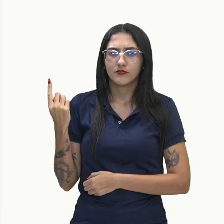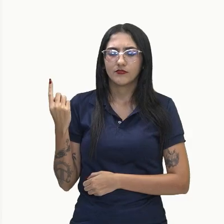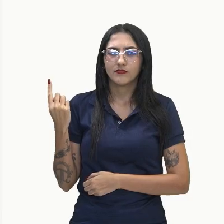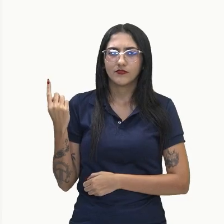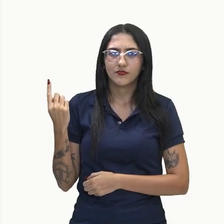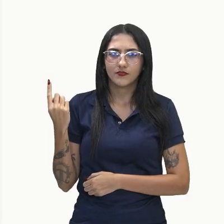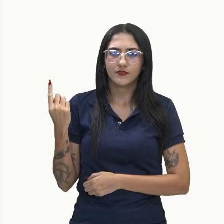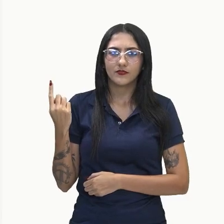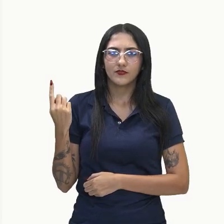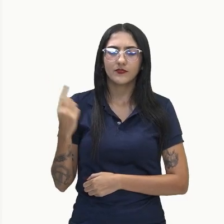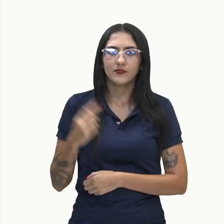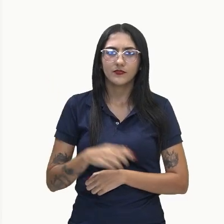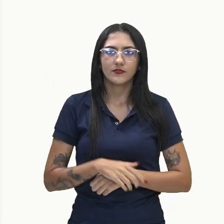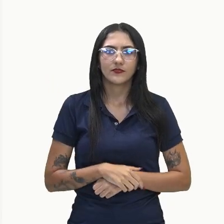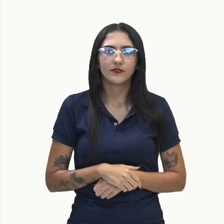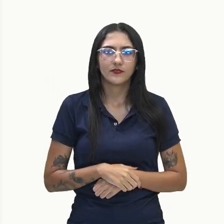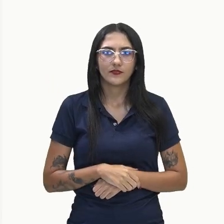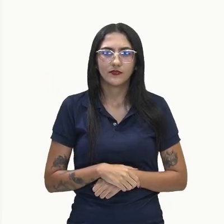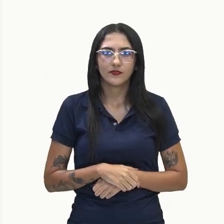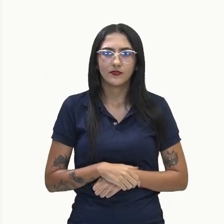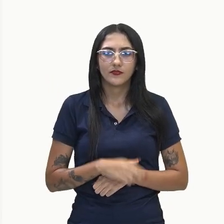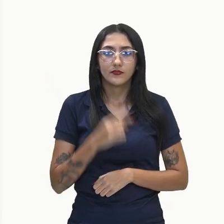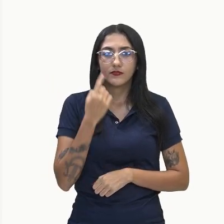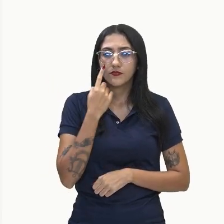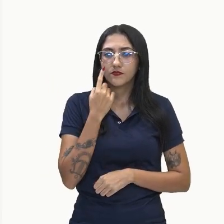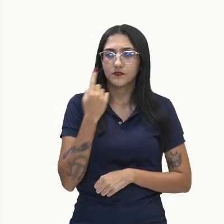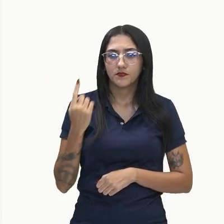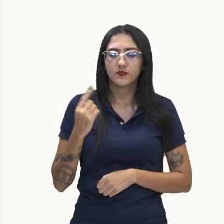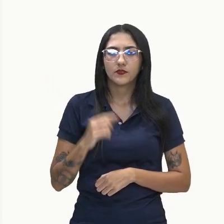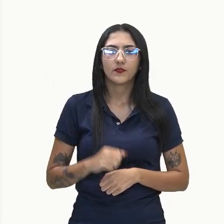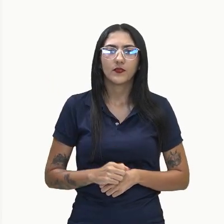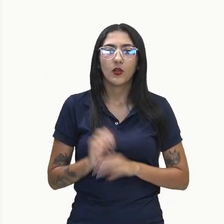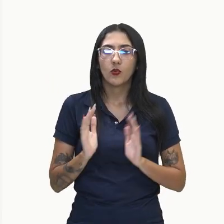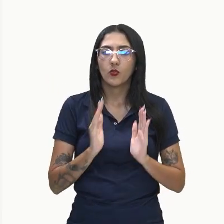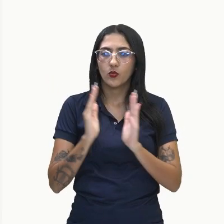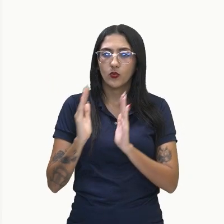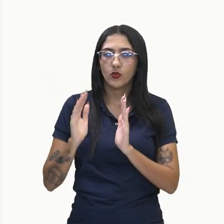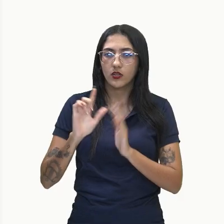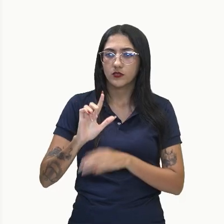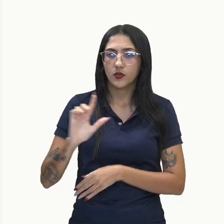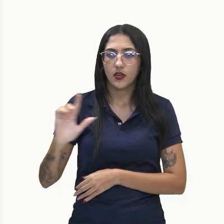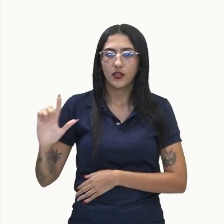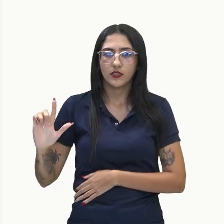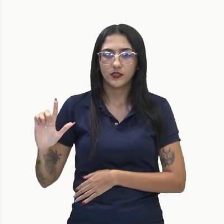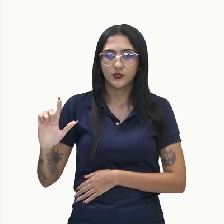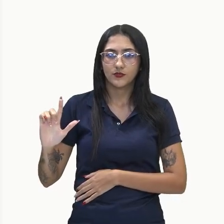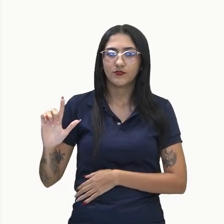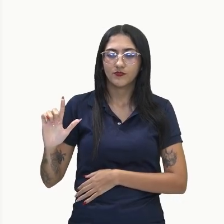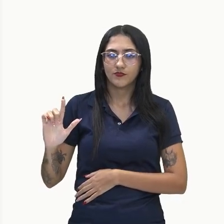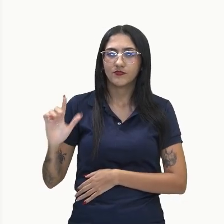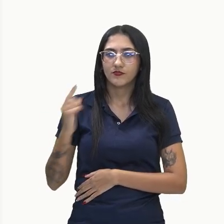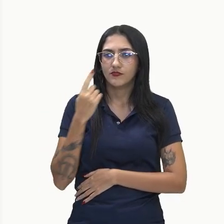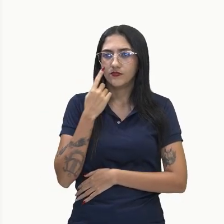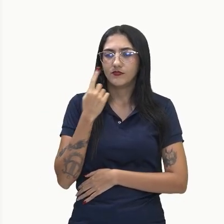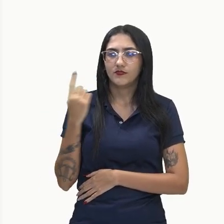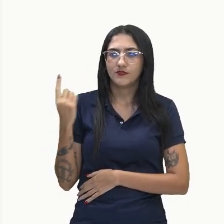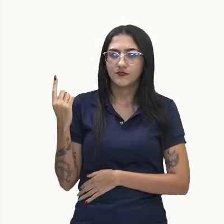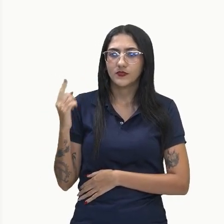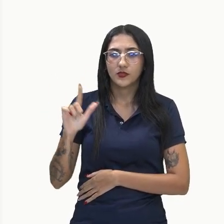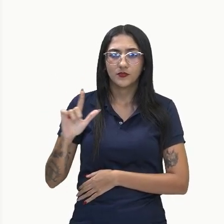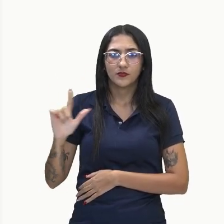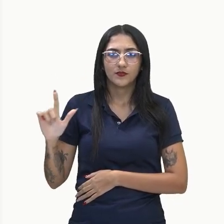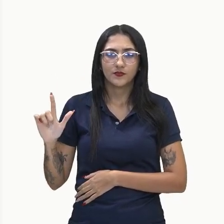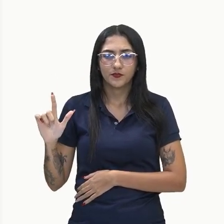lado, deixa eu ver se eu consigo fazer uma seta aqui. Aqui para o lado leste, né, que é a setinha para o lado